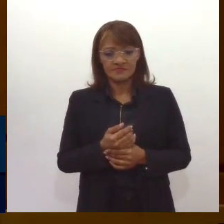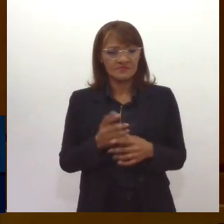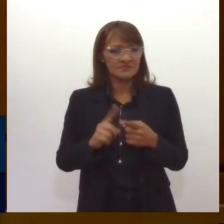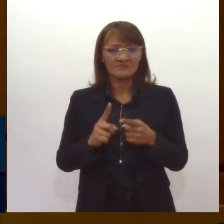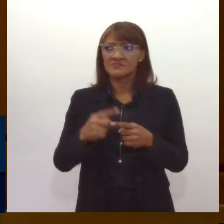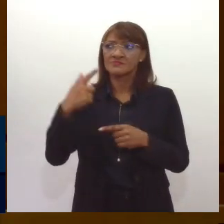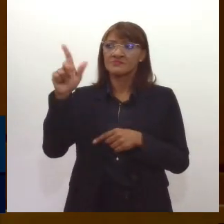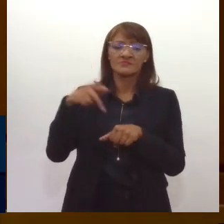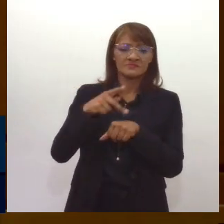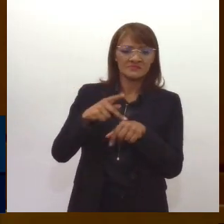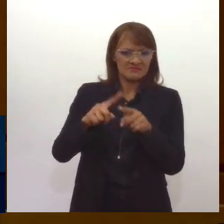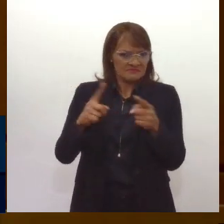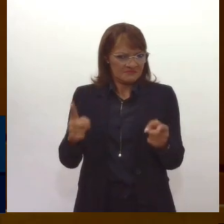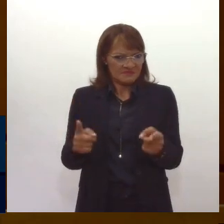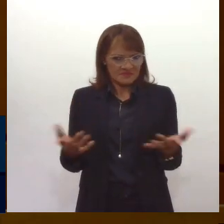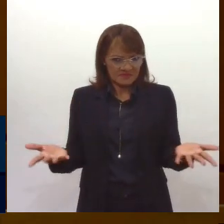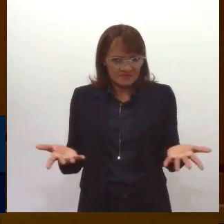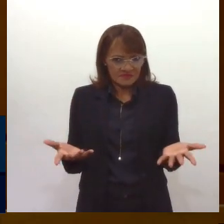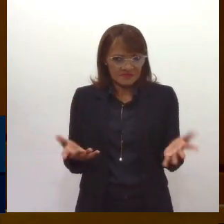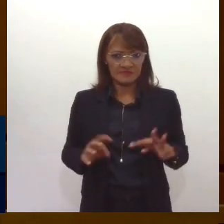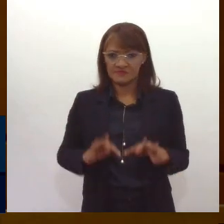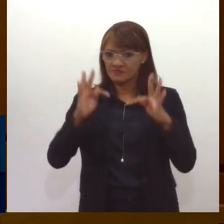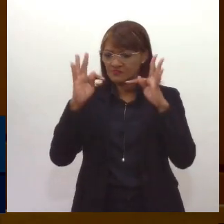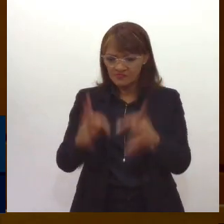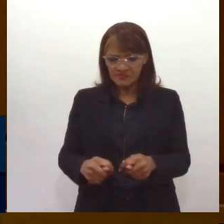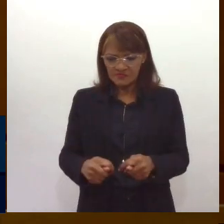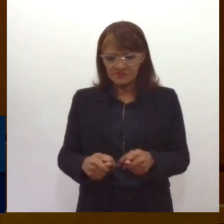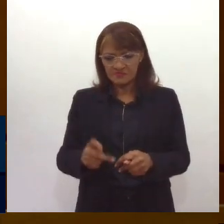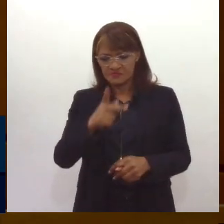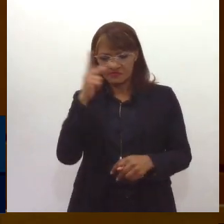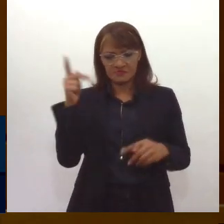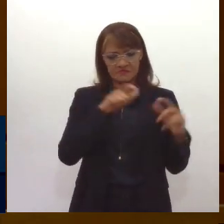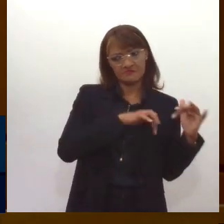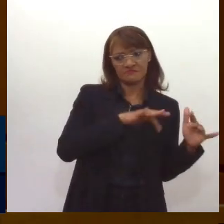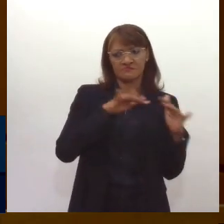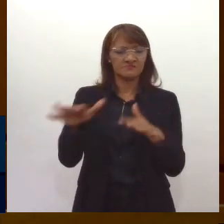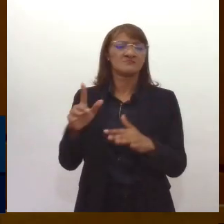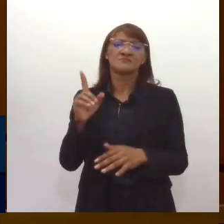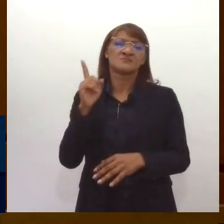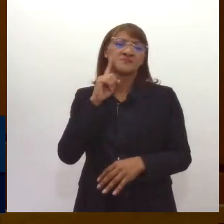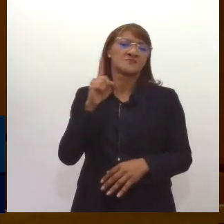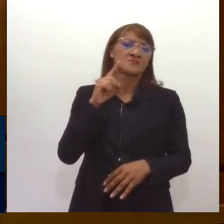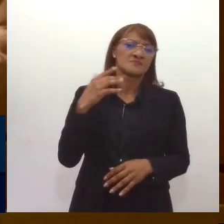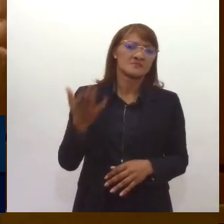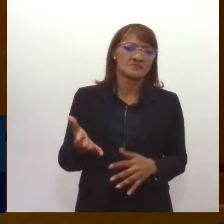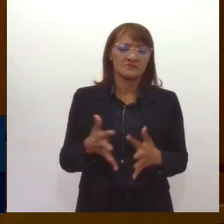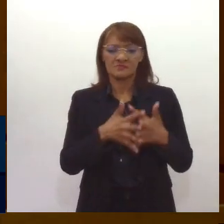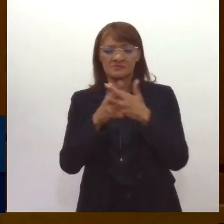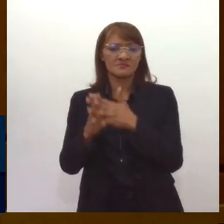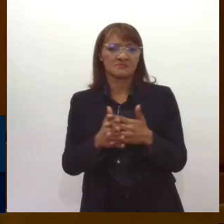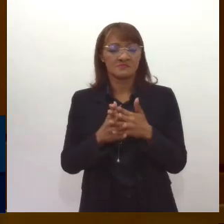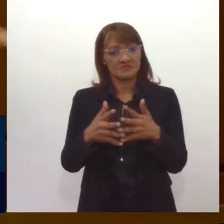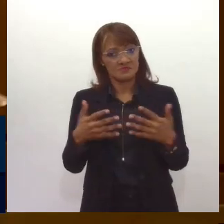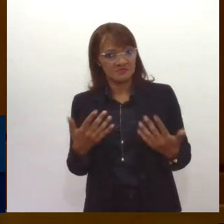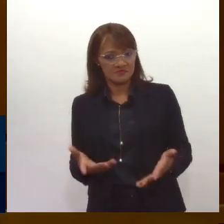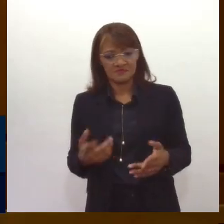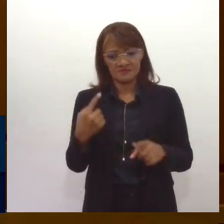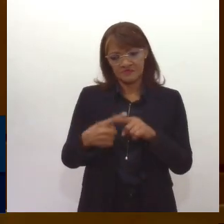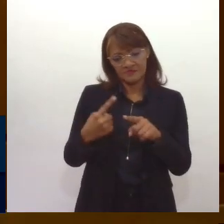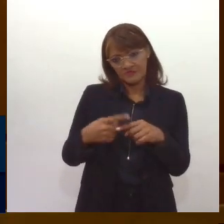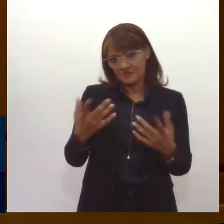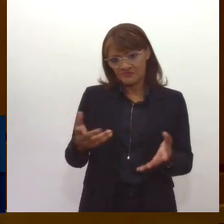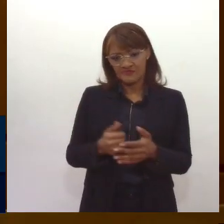que todos os imigrantes que estão nos Estados Unidos estão ali para matar, né, para usar droga, para fazer